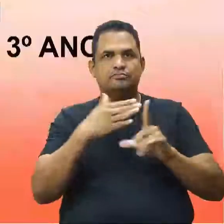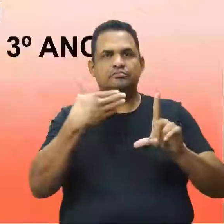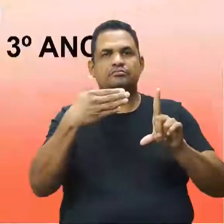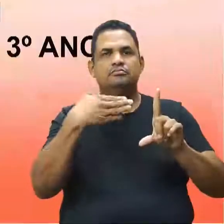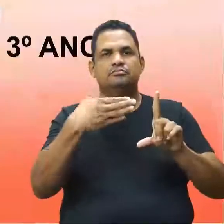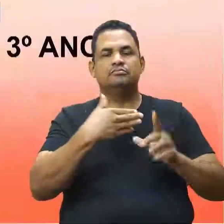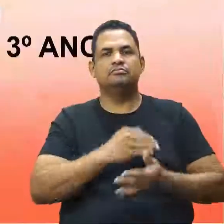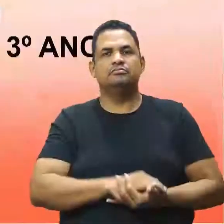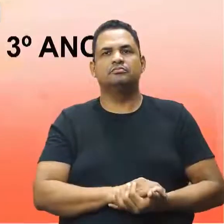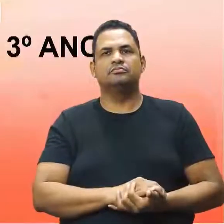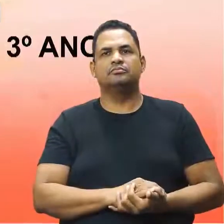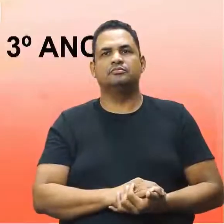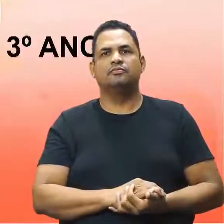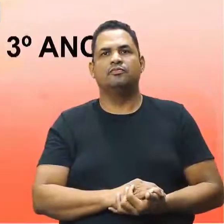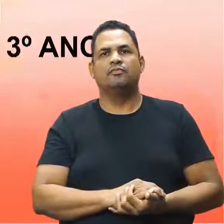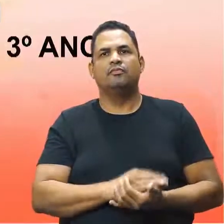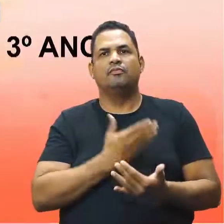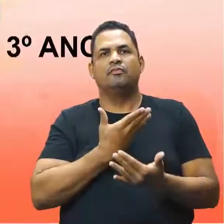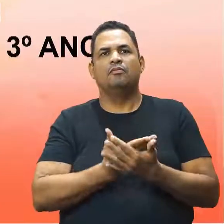tela. Então,